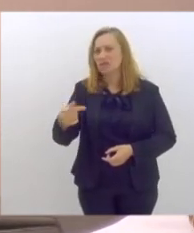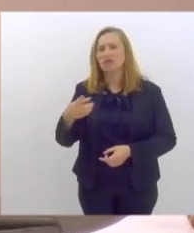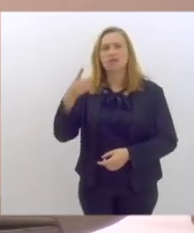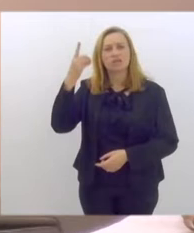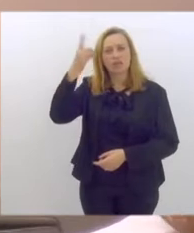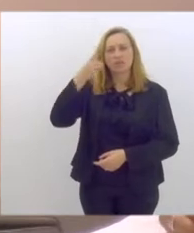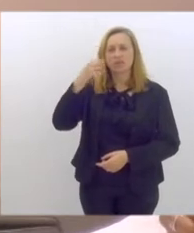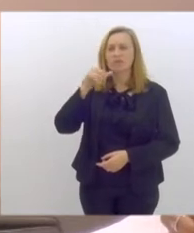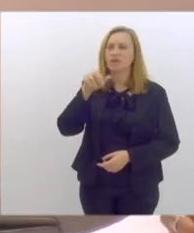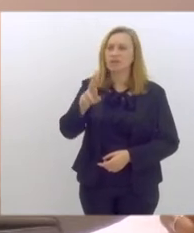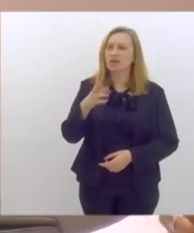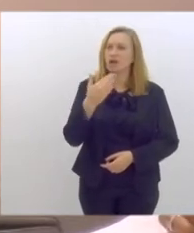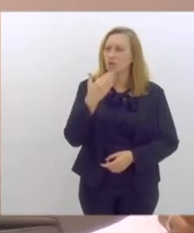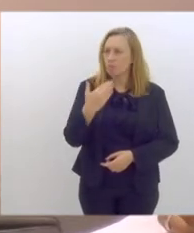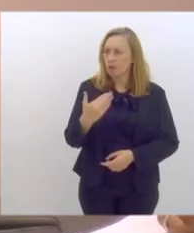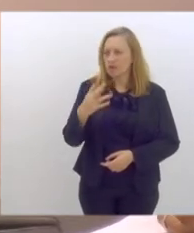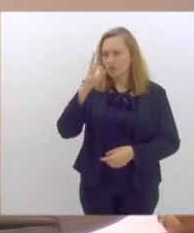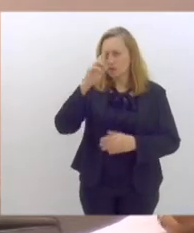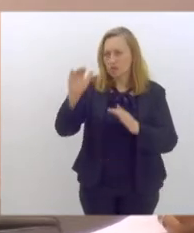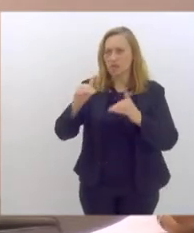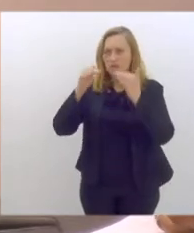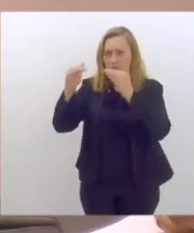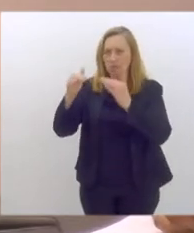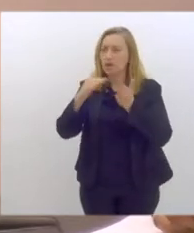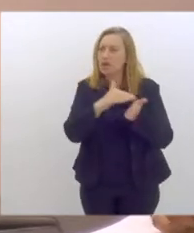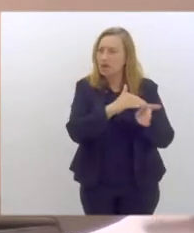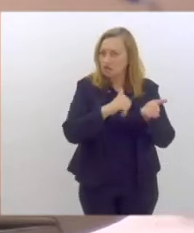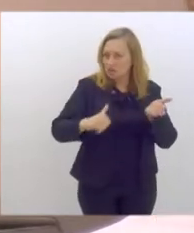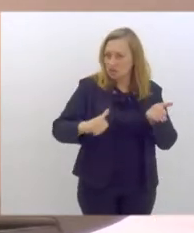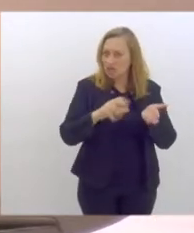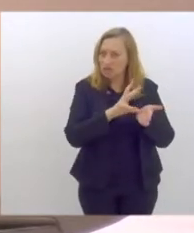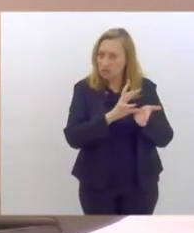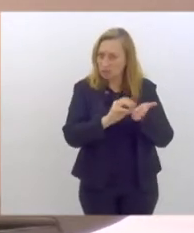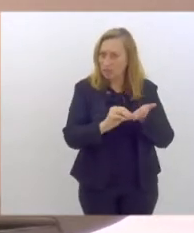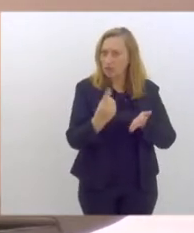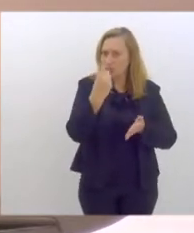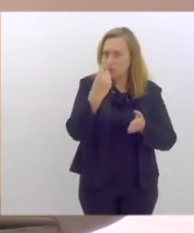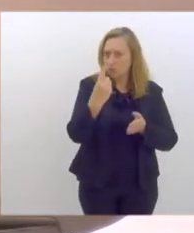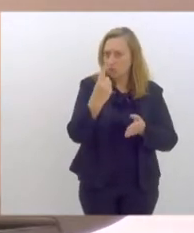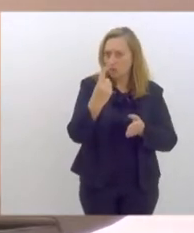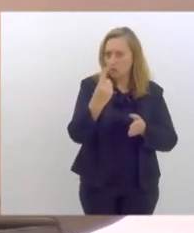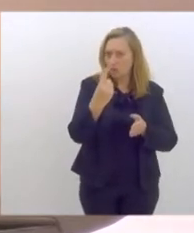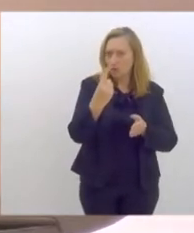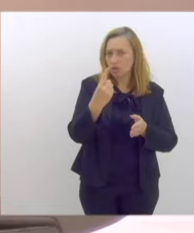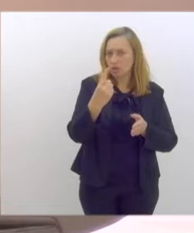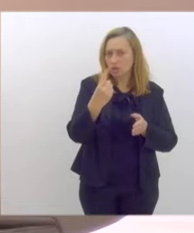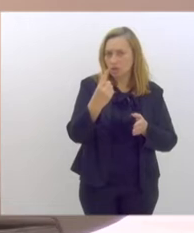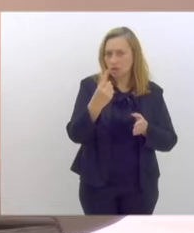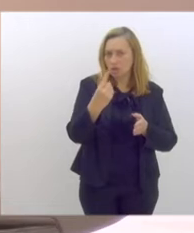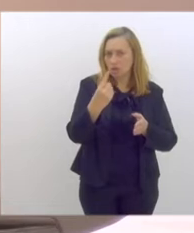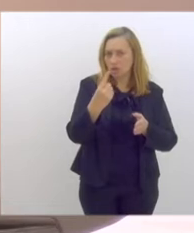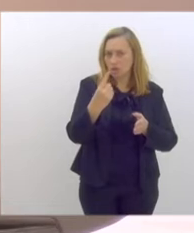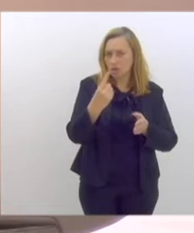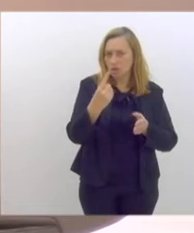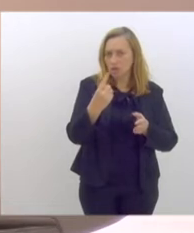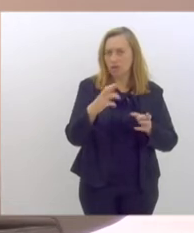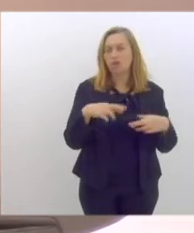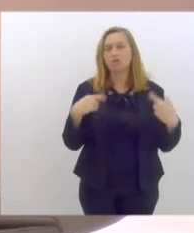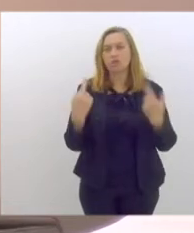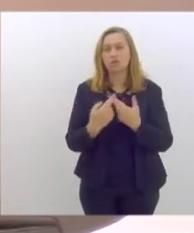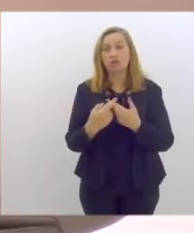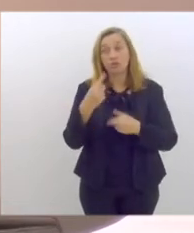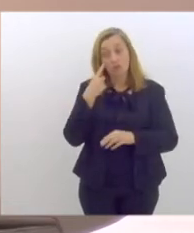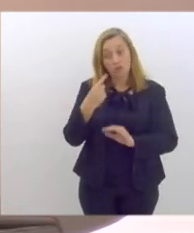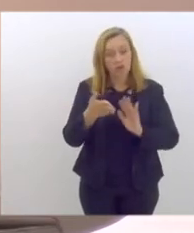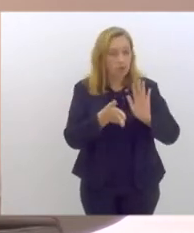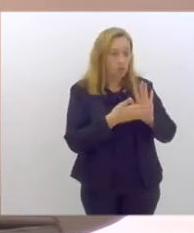então Solicito a vossa excelência a retirada de pauta por uma Seção que vou cotejar a presente